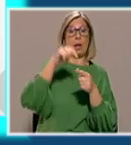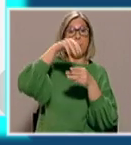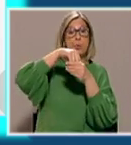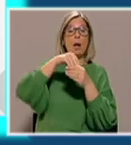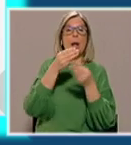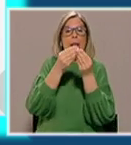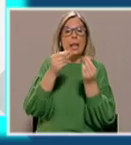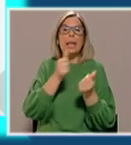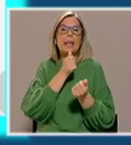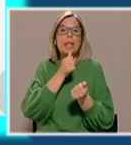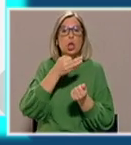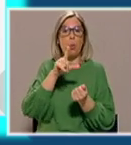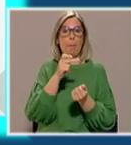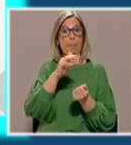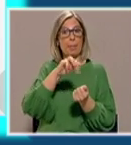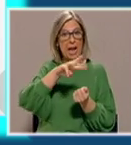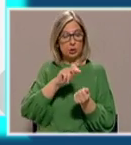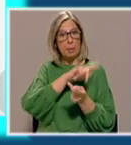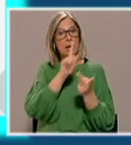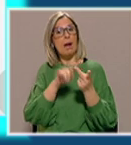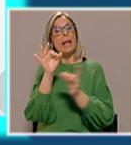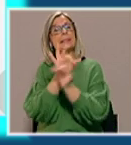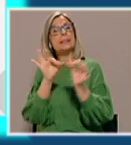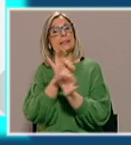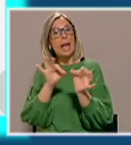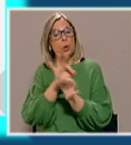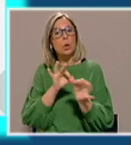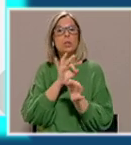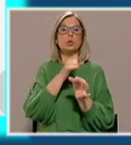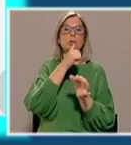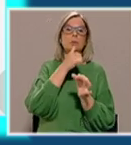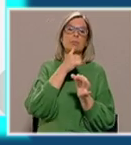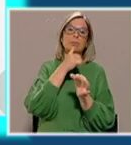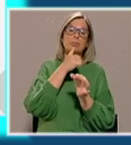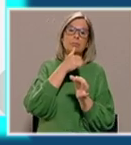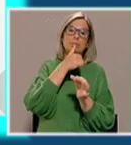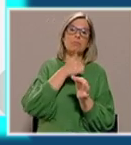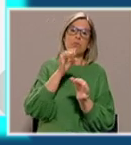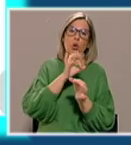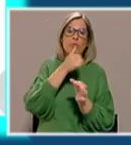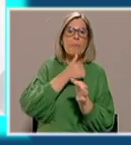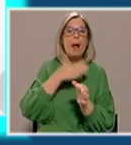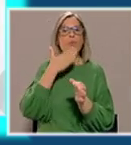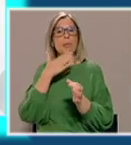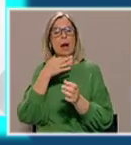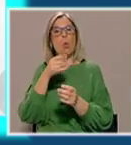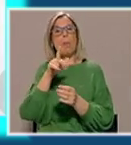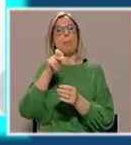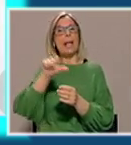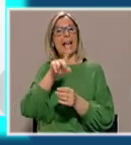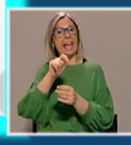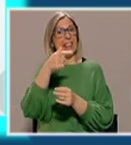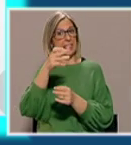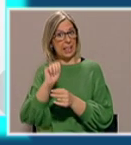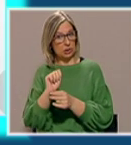líquida, e os elementos figurados, ou as células sanguíneas, que são os leucócitos, os eritrócitos e as plaquetas. Os vasos